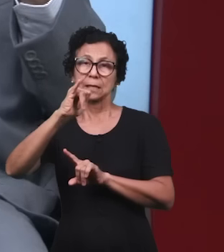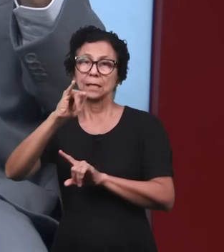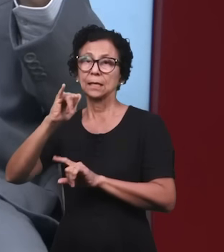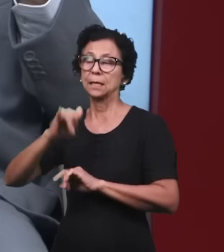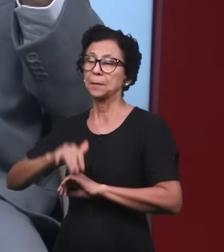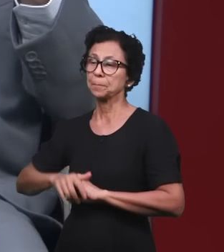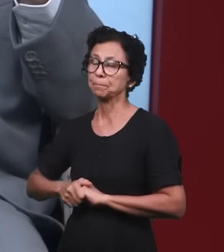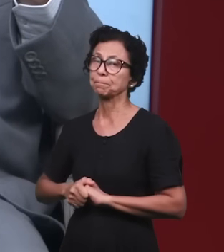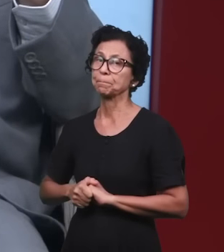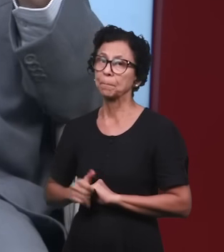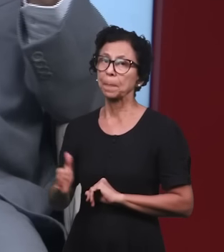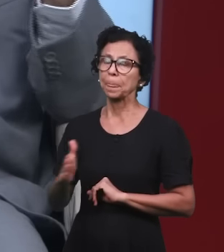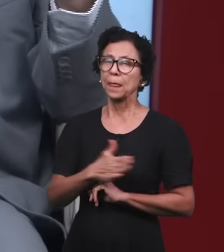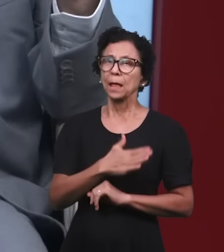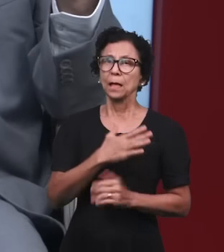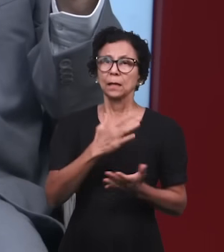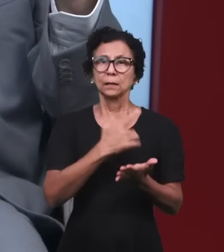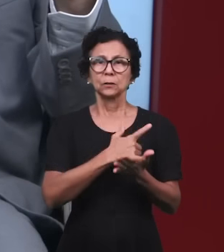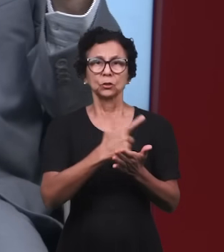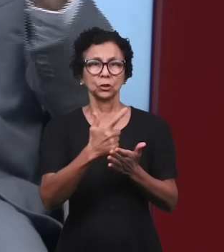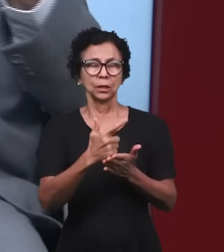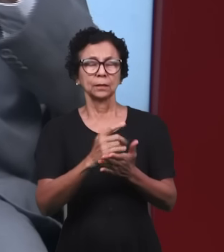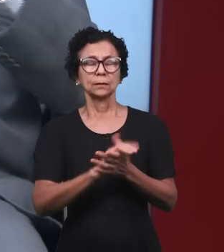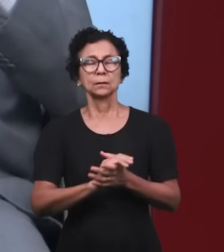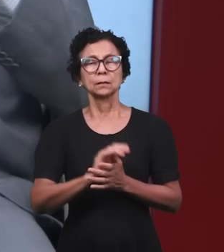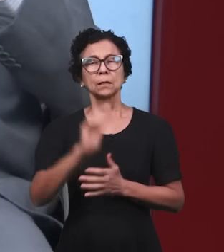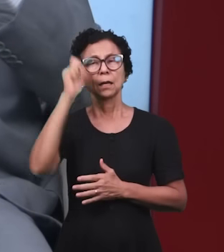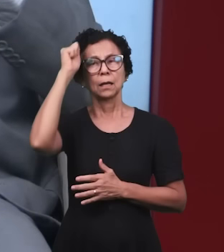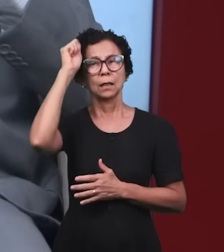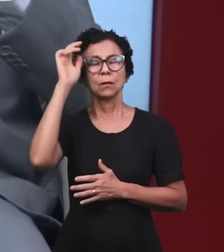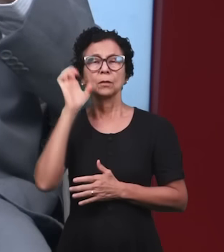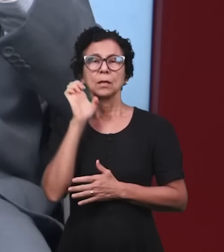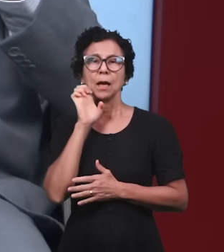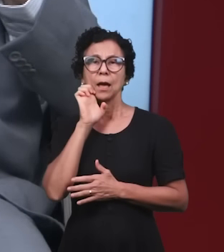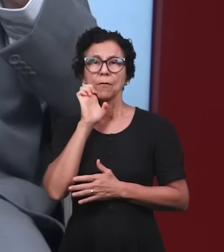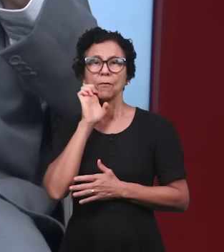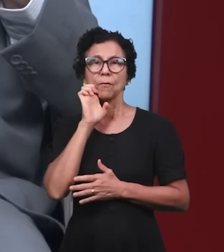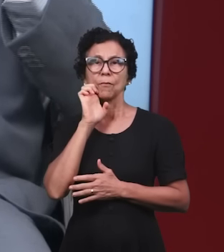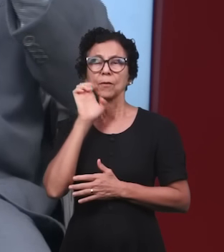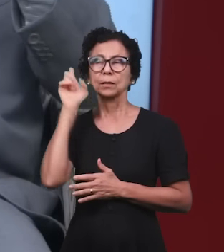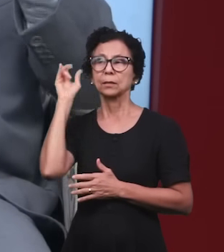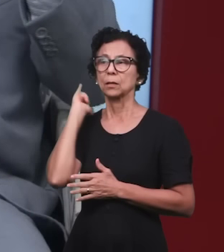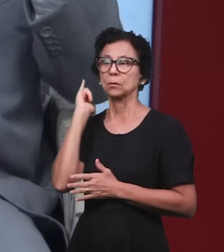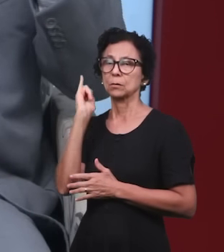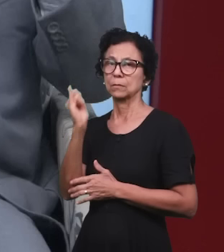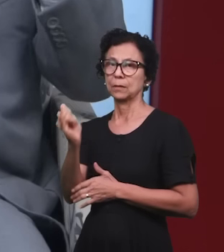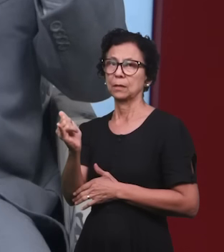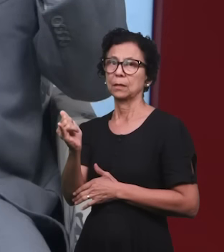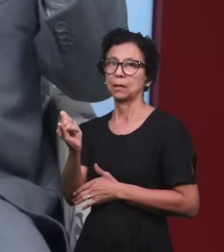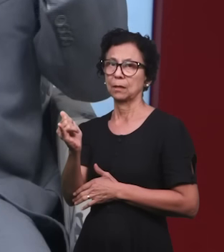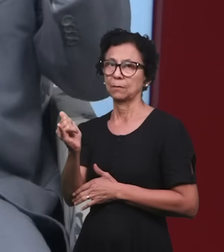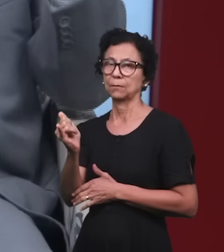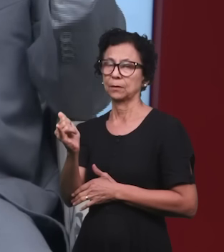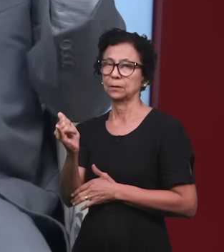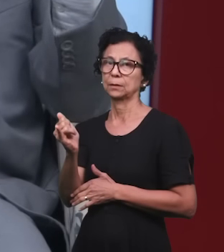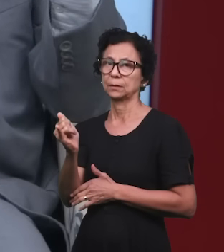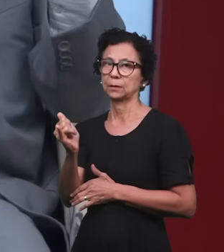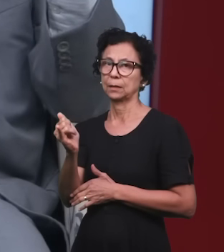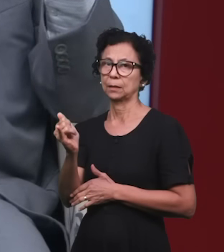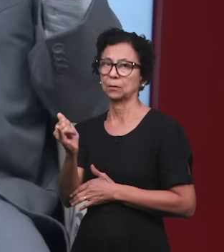falava com Adão e Eva sobre o seu pecado, apresentando-o como o descendente da